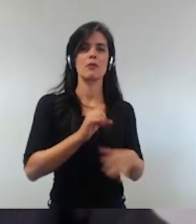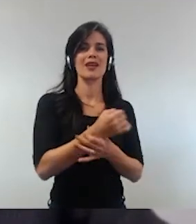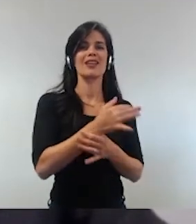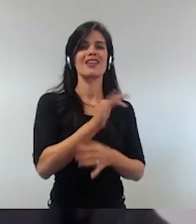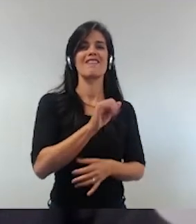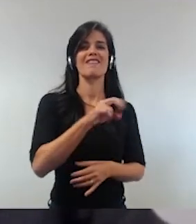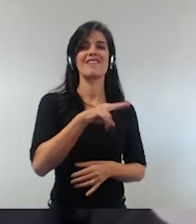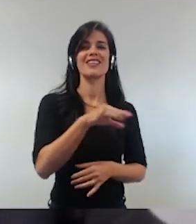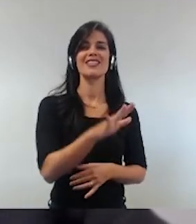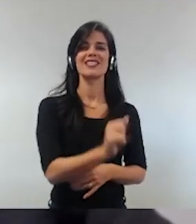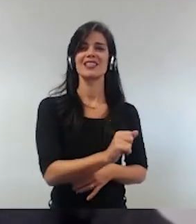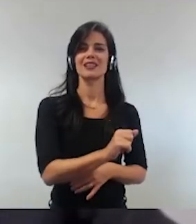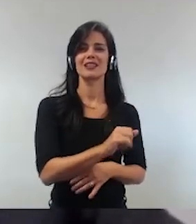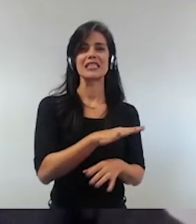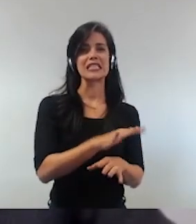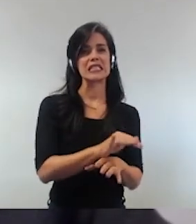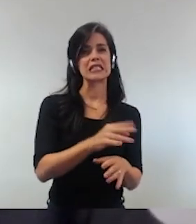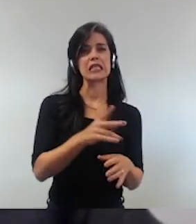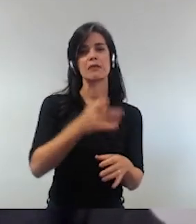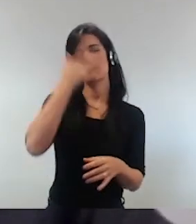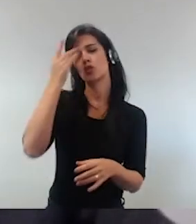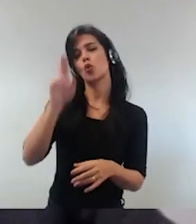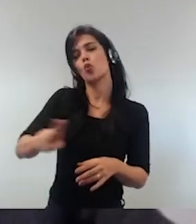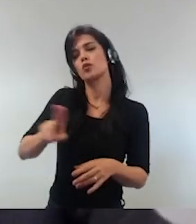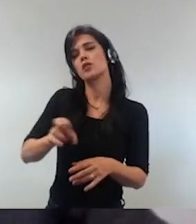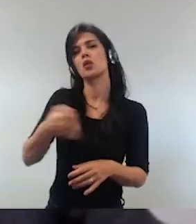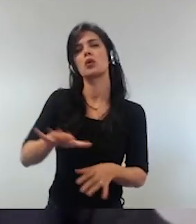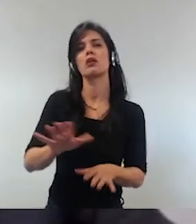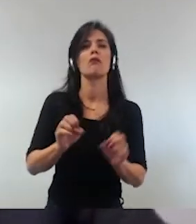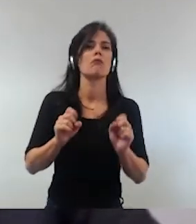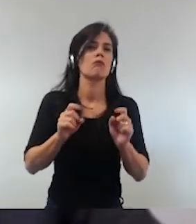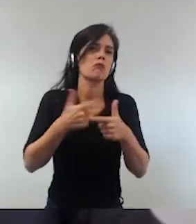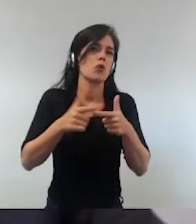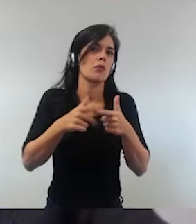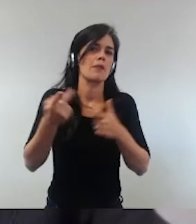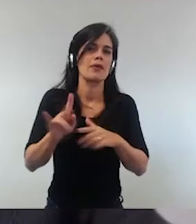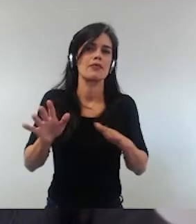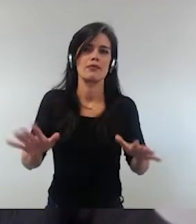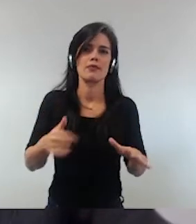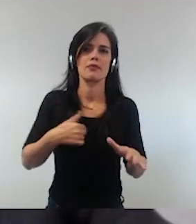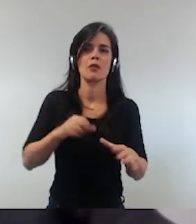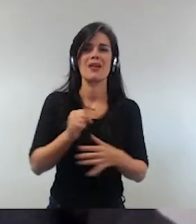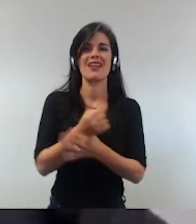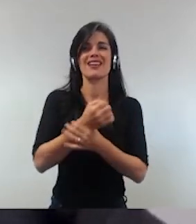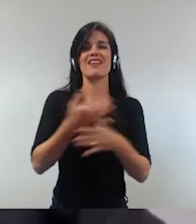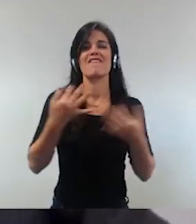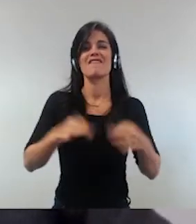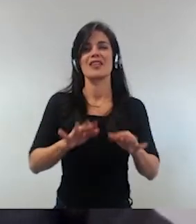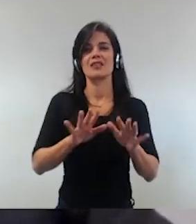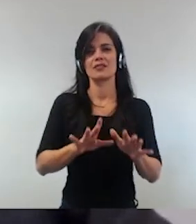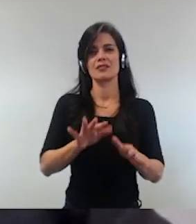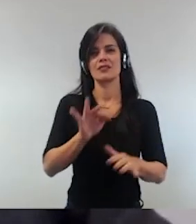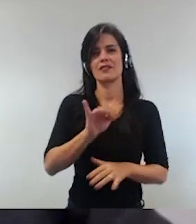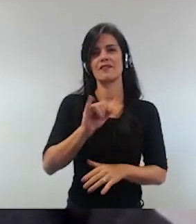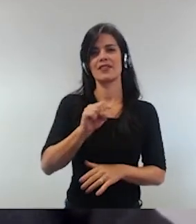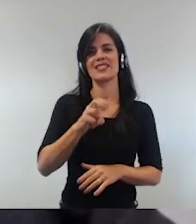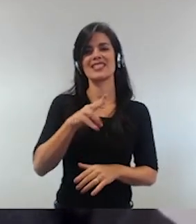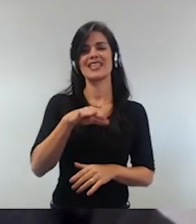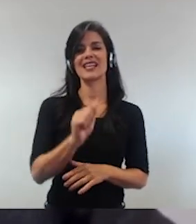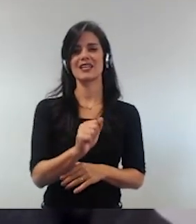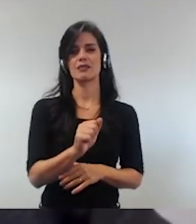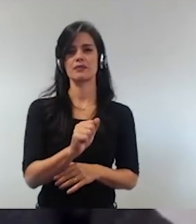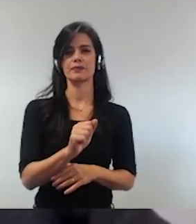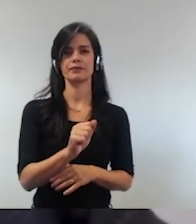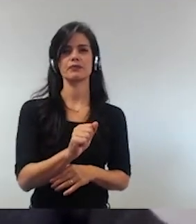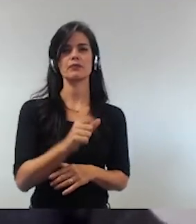está consumindo a nome energia, isso não me interessa, eu sou o gerador. Então, eu vou receber a garantia física. E, por outro lado, nós temos ali